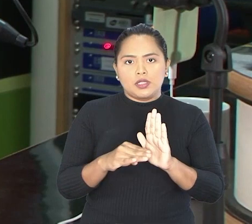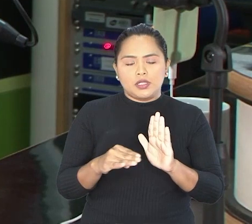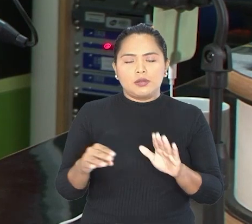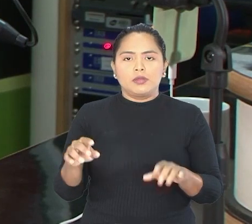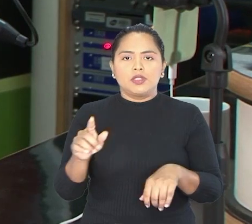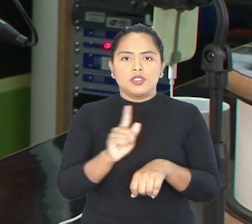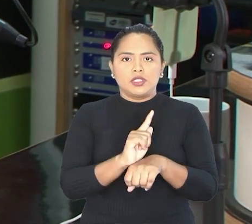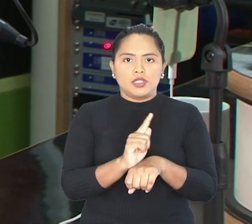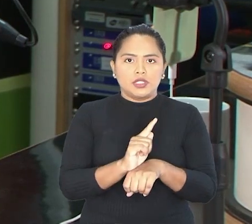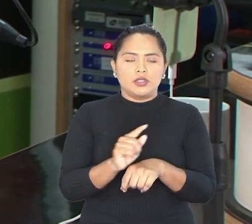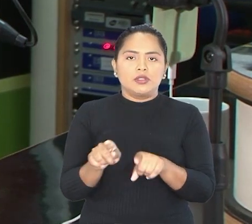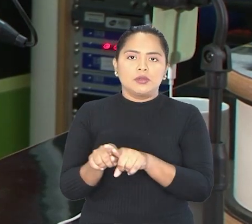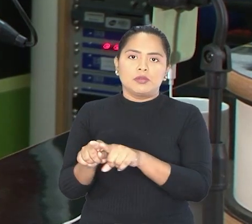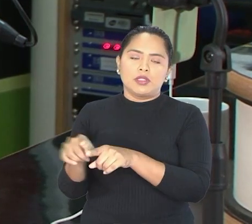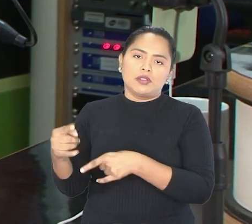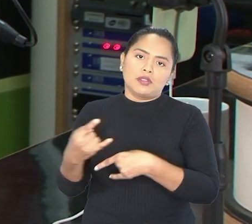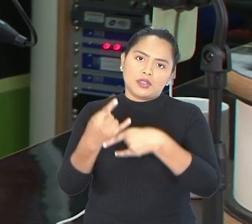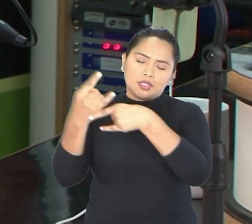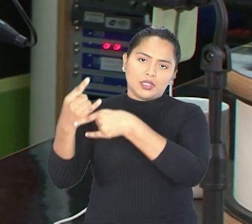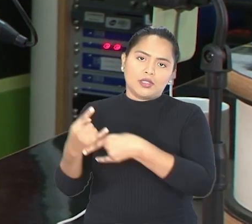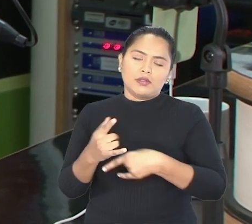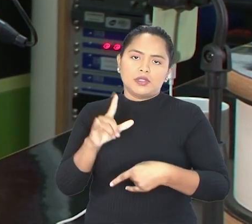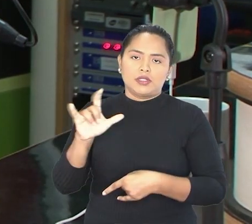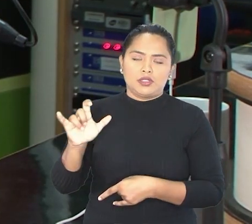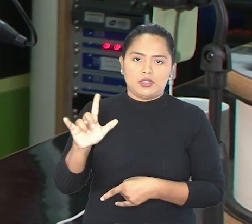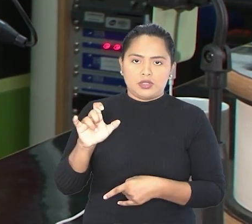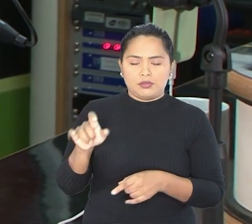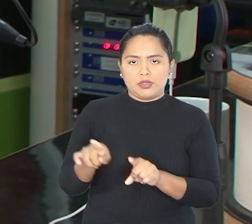na nossa live no Instagram e também na TV